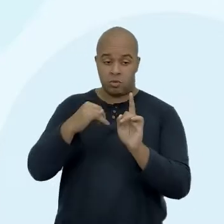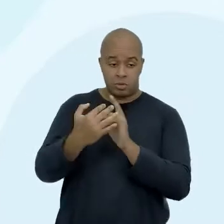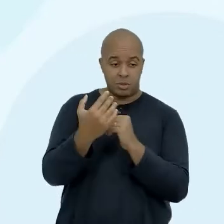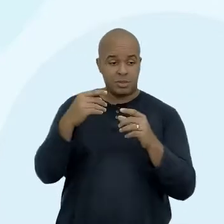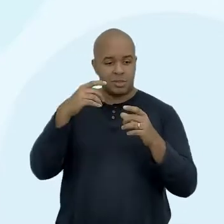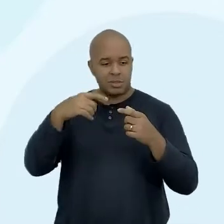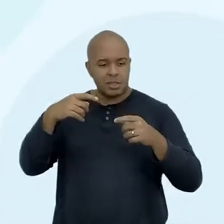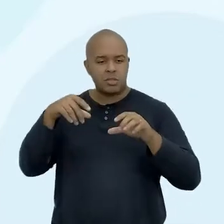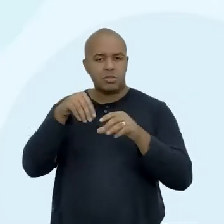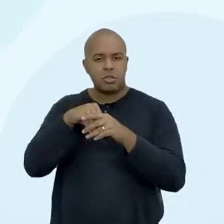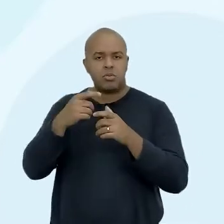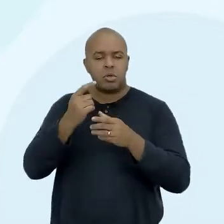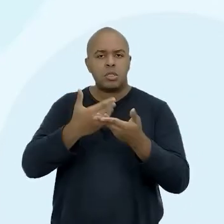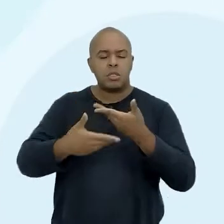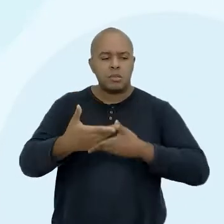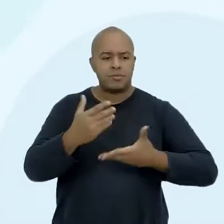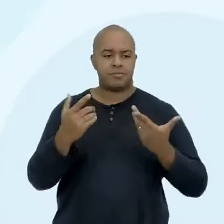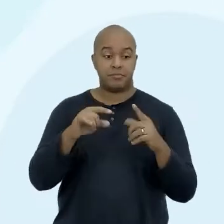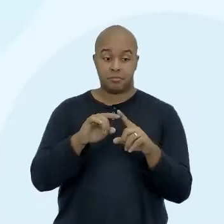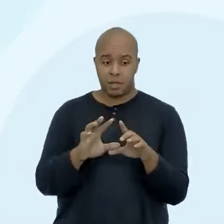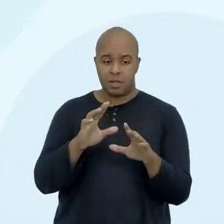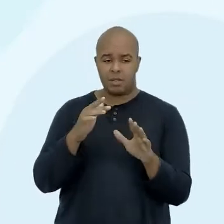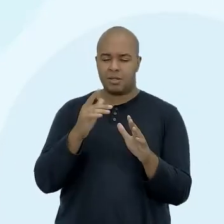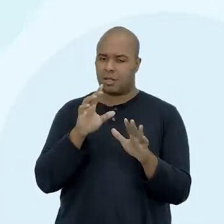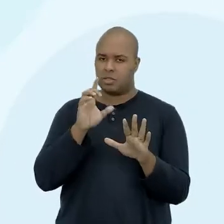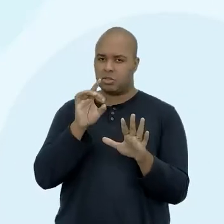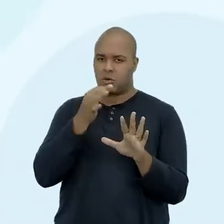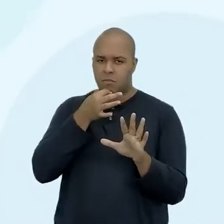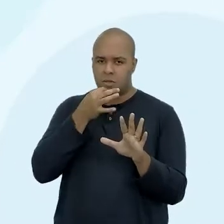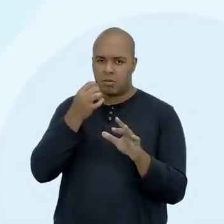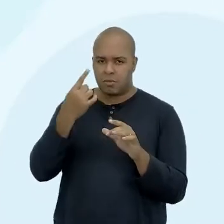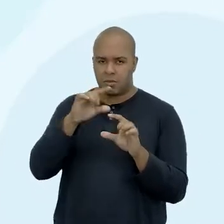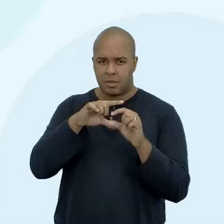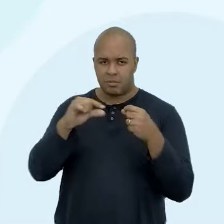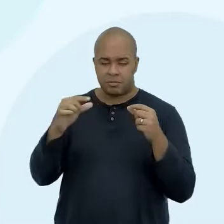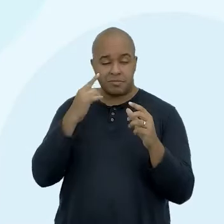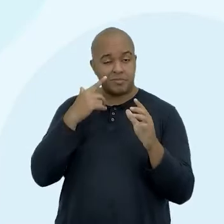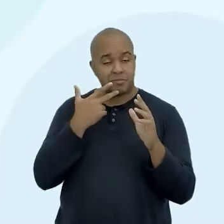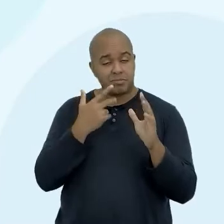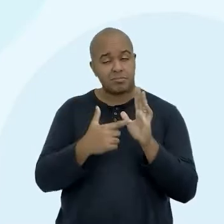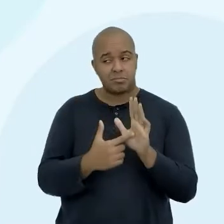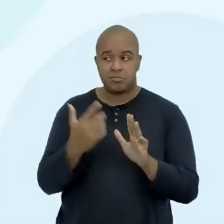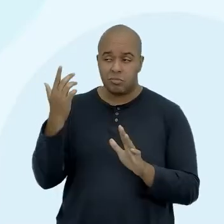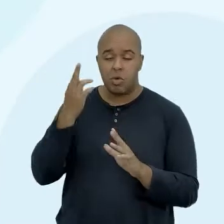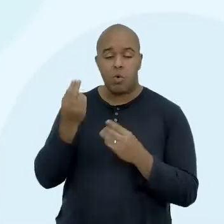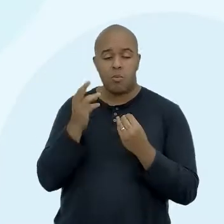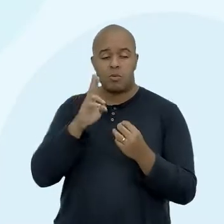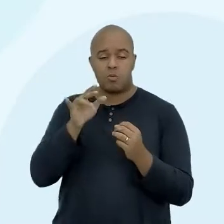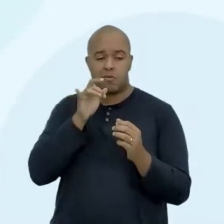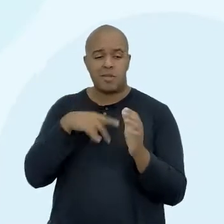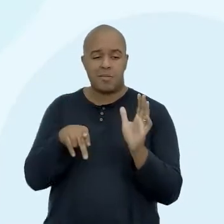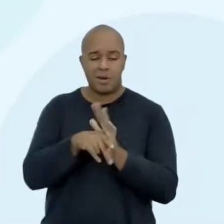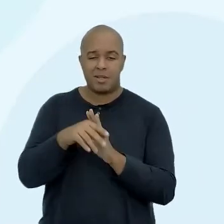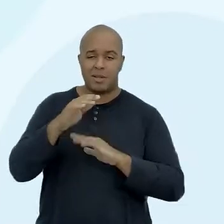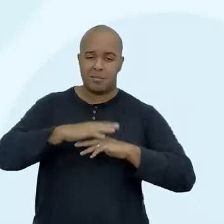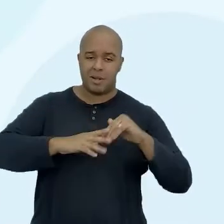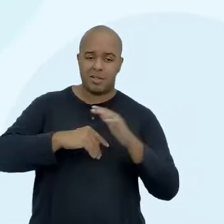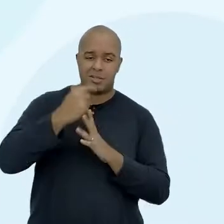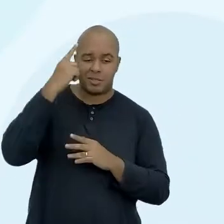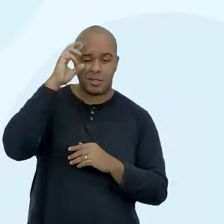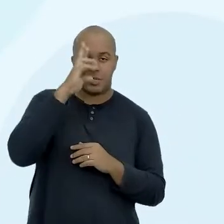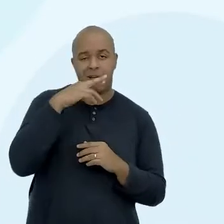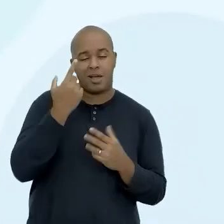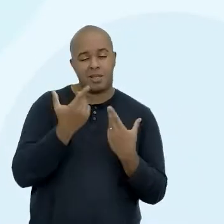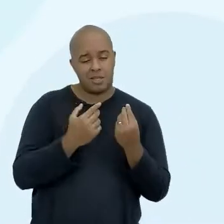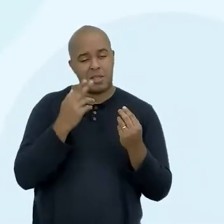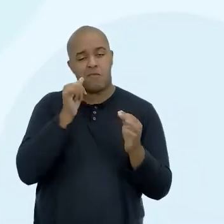interior de um conjunto de relações. Só comentando esse primeiro parágrafo aí, está aí então uma utilidade prática dessa ideia de raça,